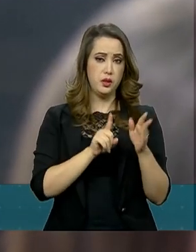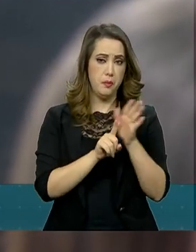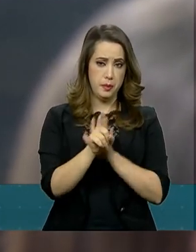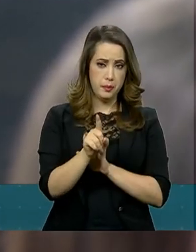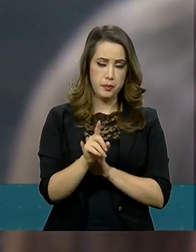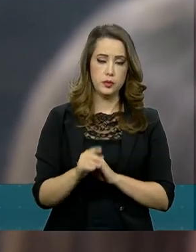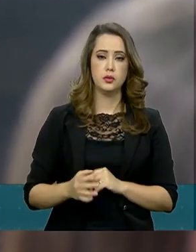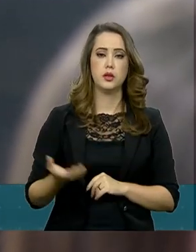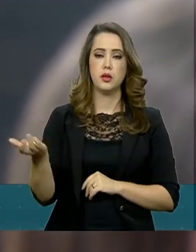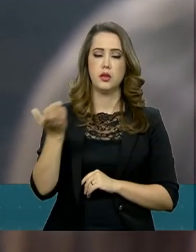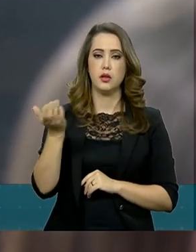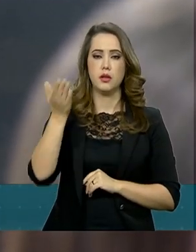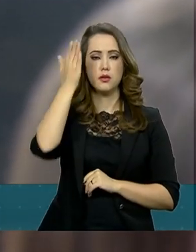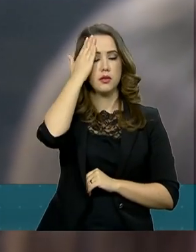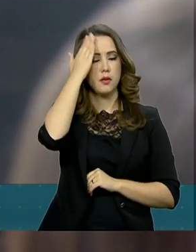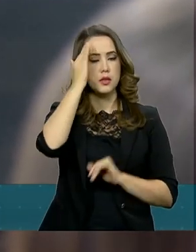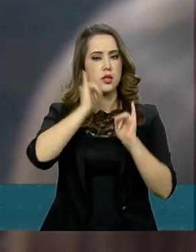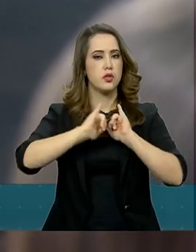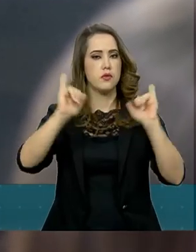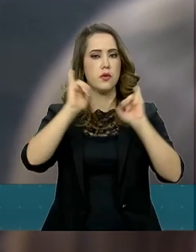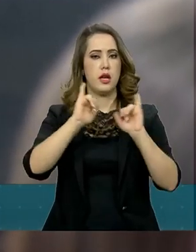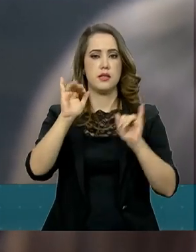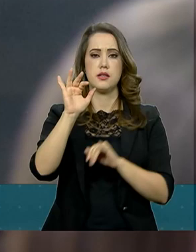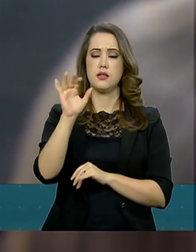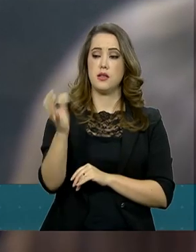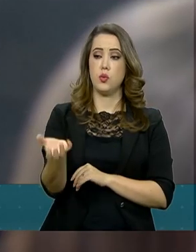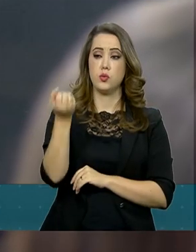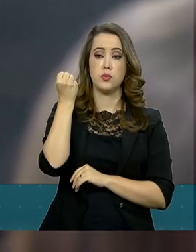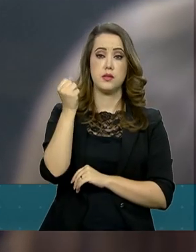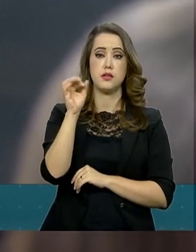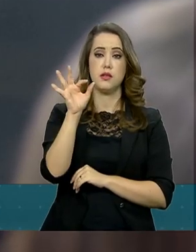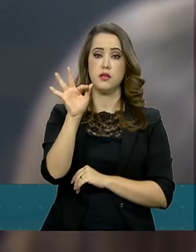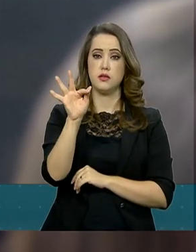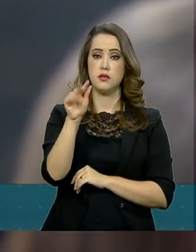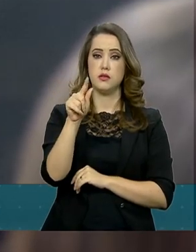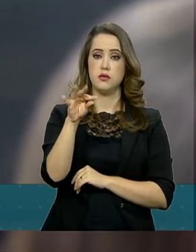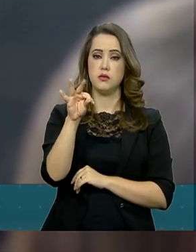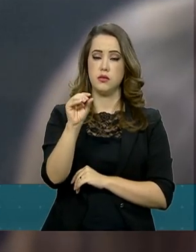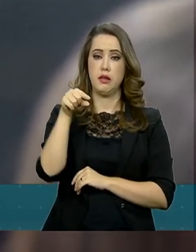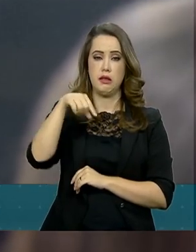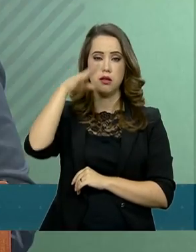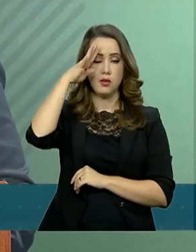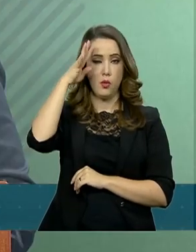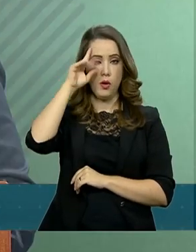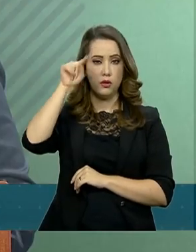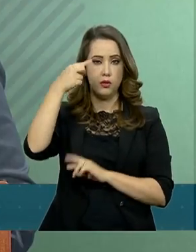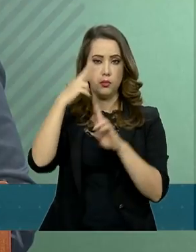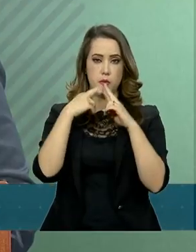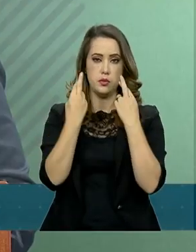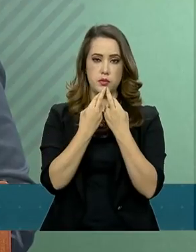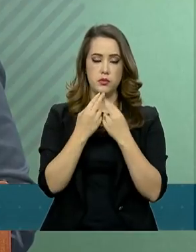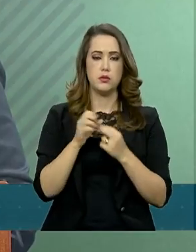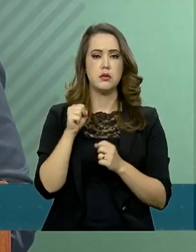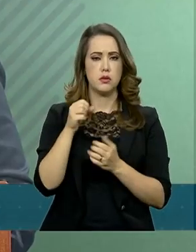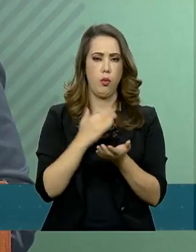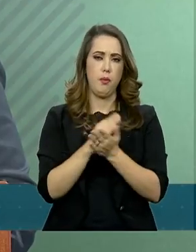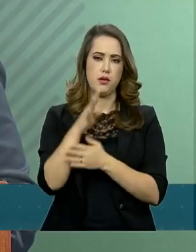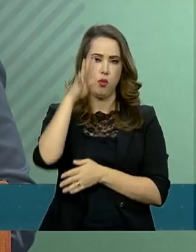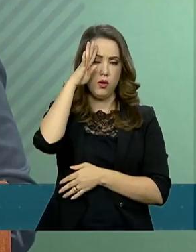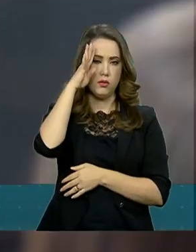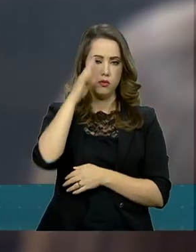divulgação dos saques do fgts está mantida para esta quarta feira depois de uma princípio será na próxima quarta feira